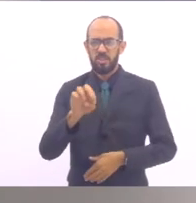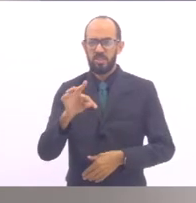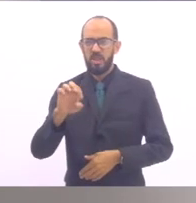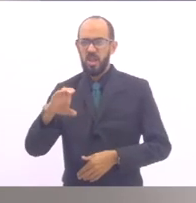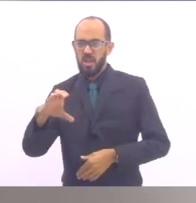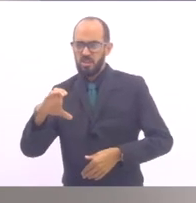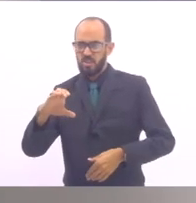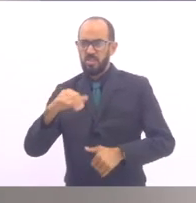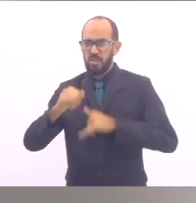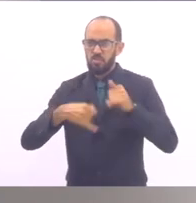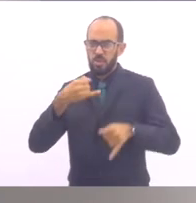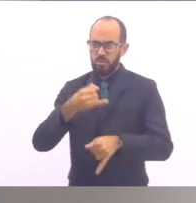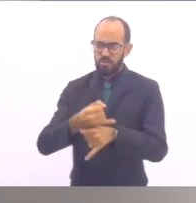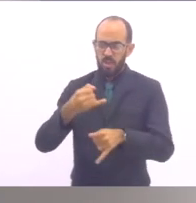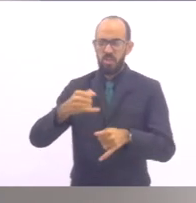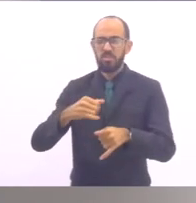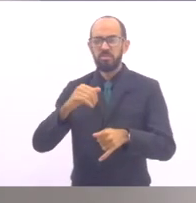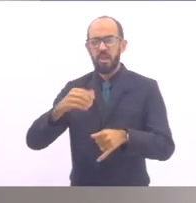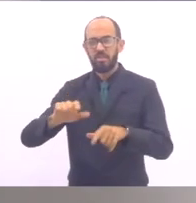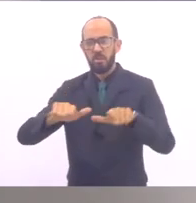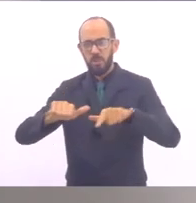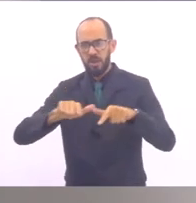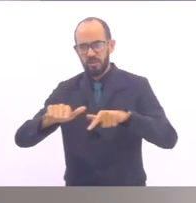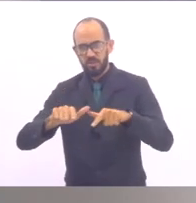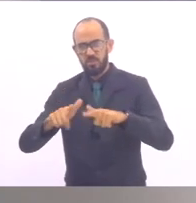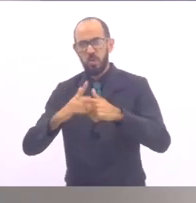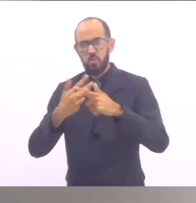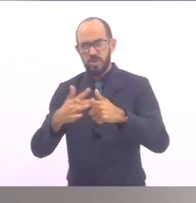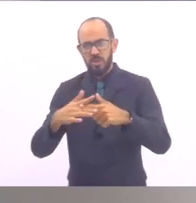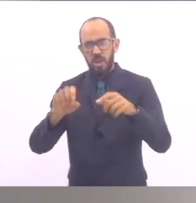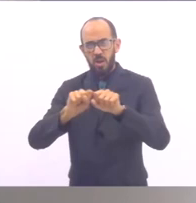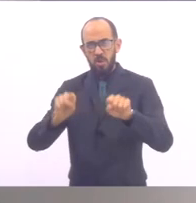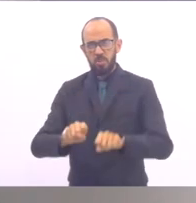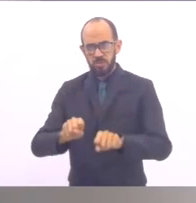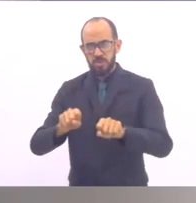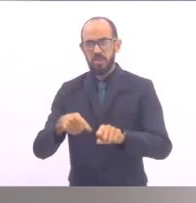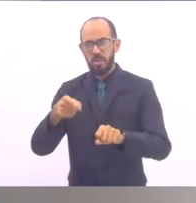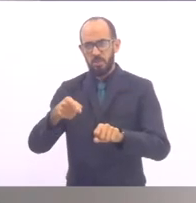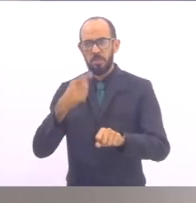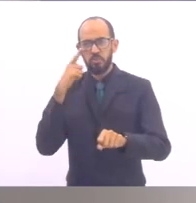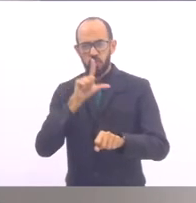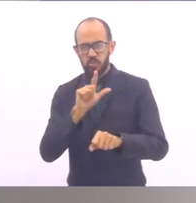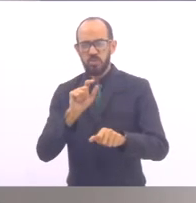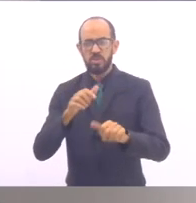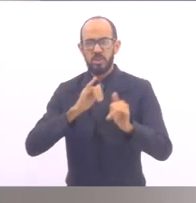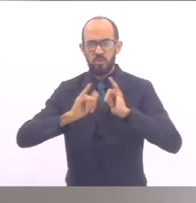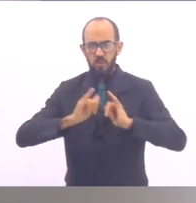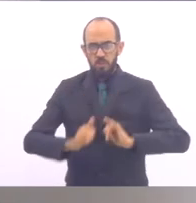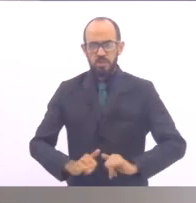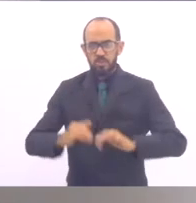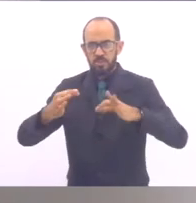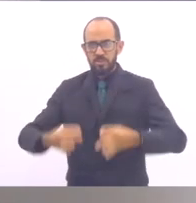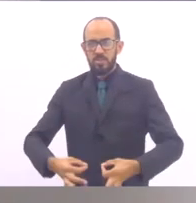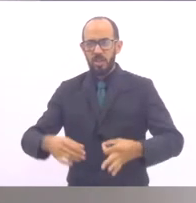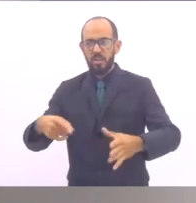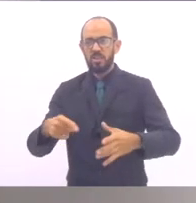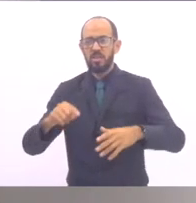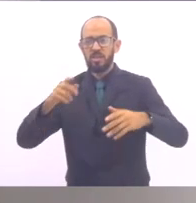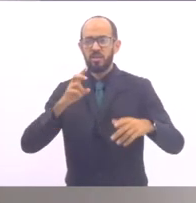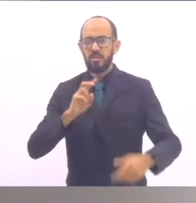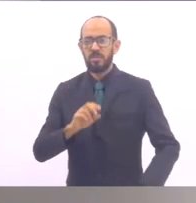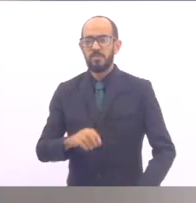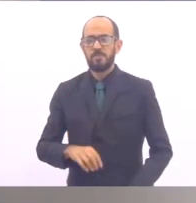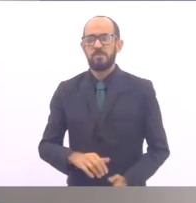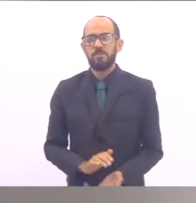no aprimoramento do programa para que a gente possa realmente ter um programa que tenha dados cada vez mais